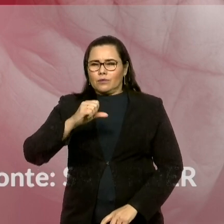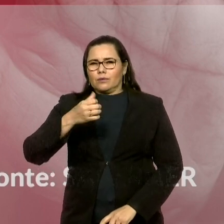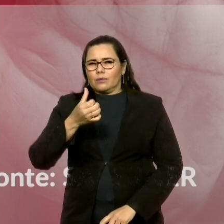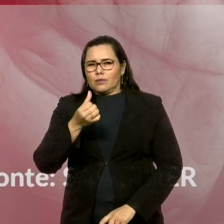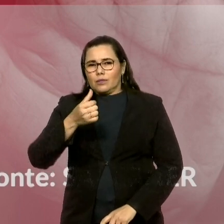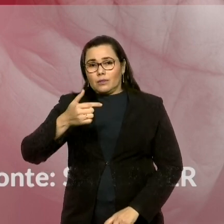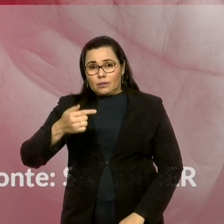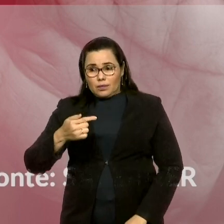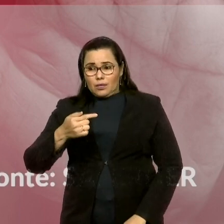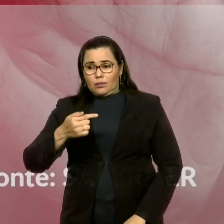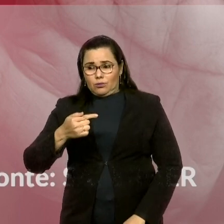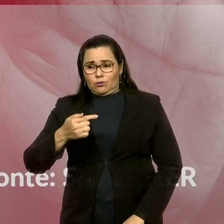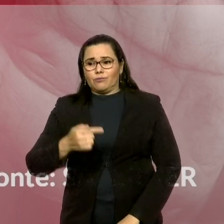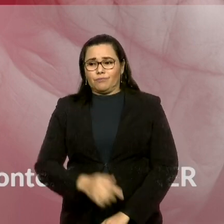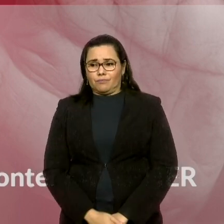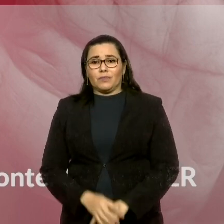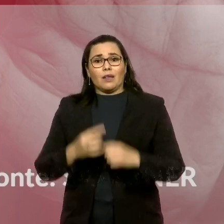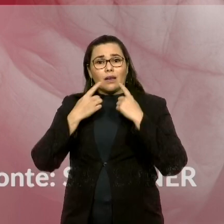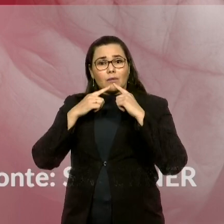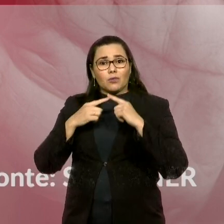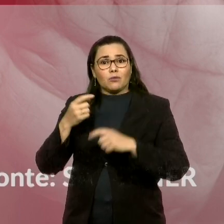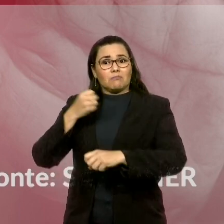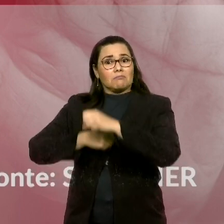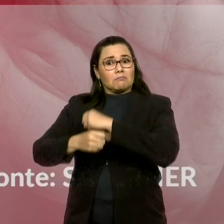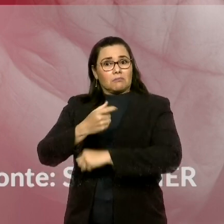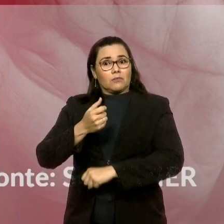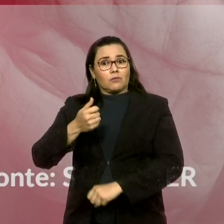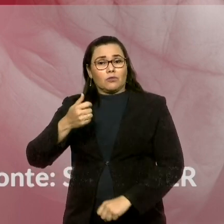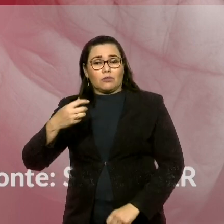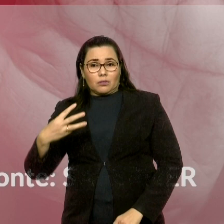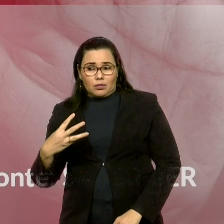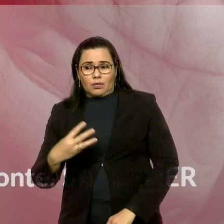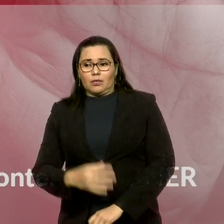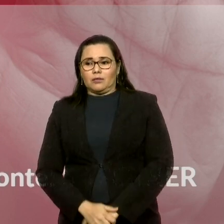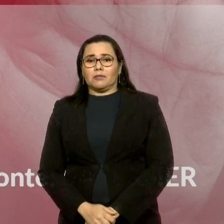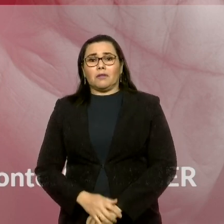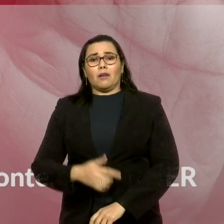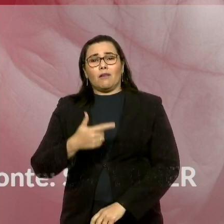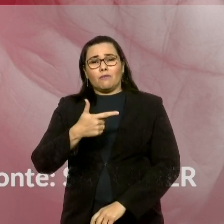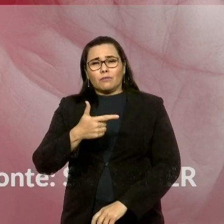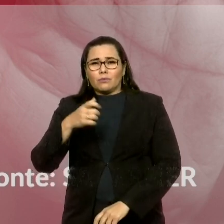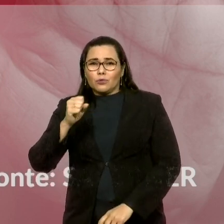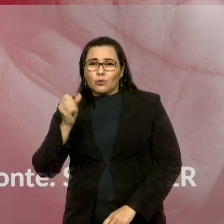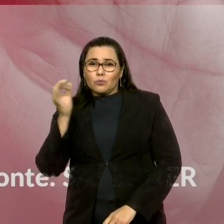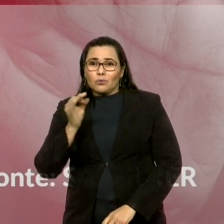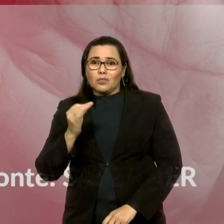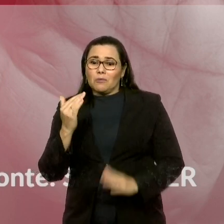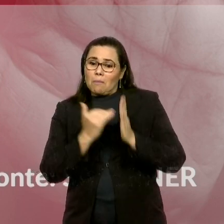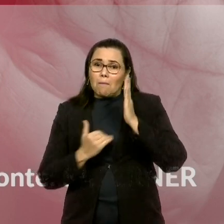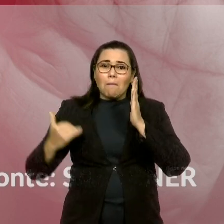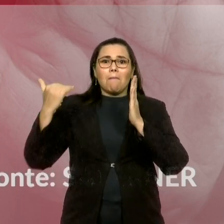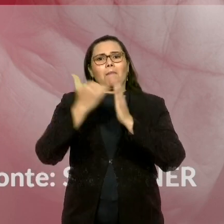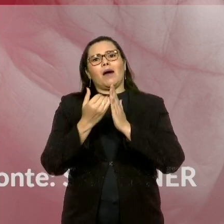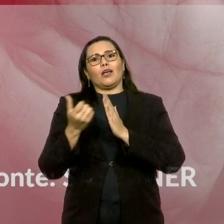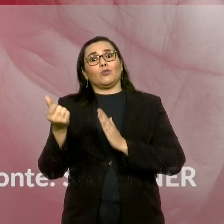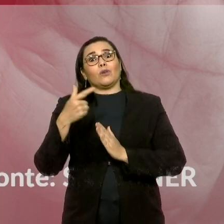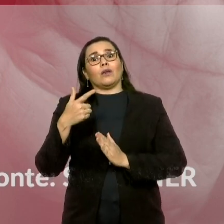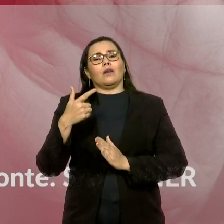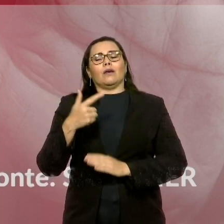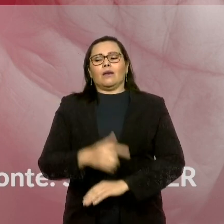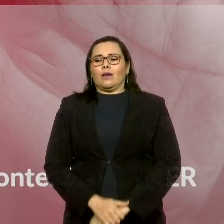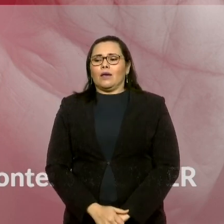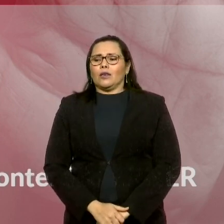71.86 7 queixas no ano passado número 28% superior ao recorde anterior